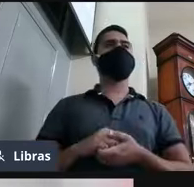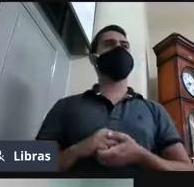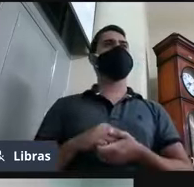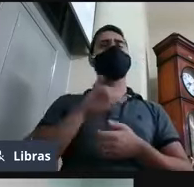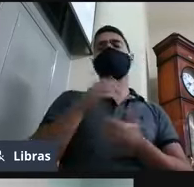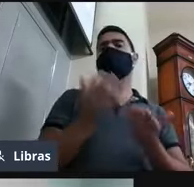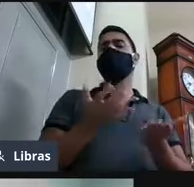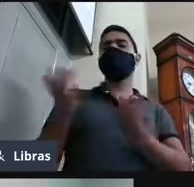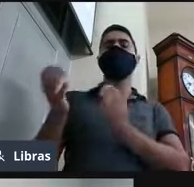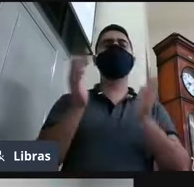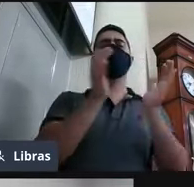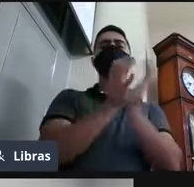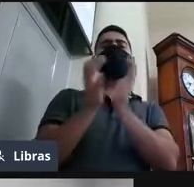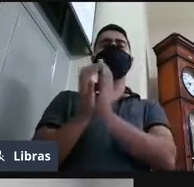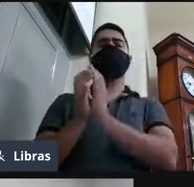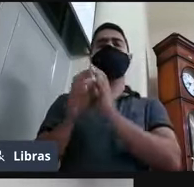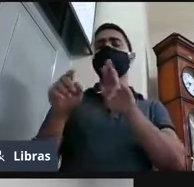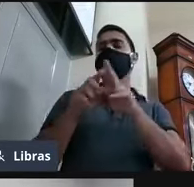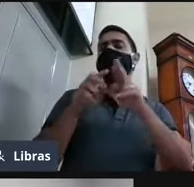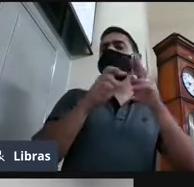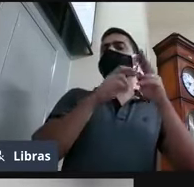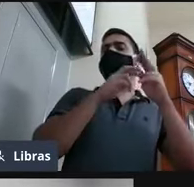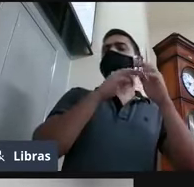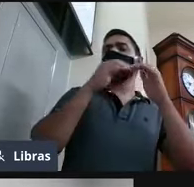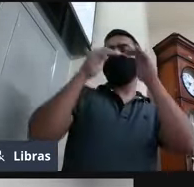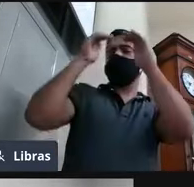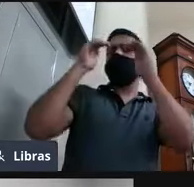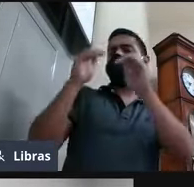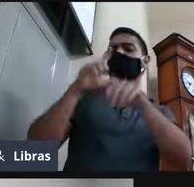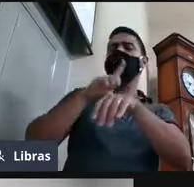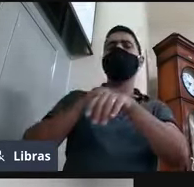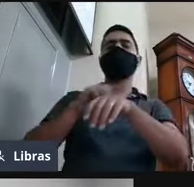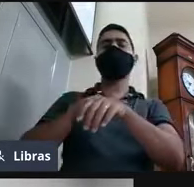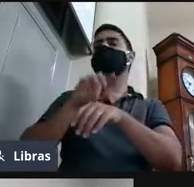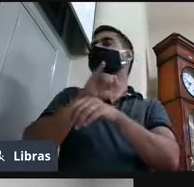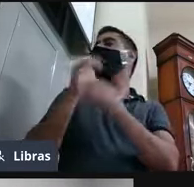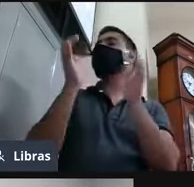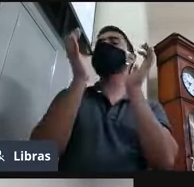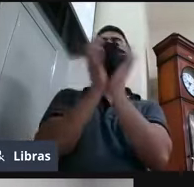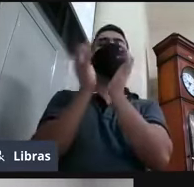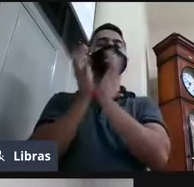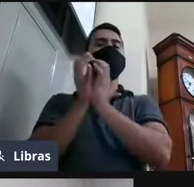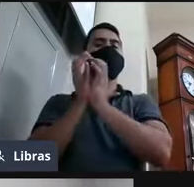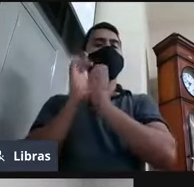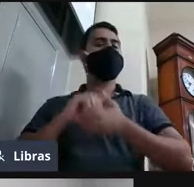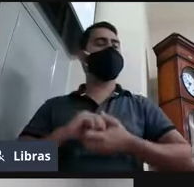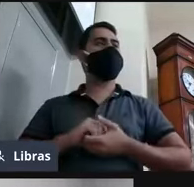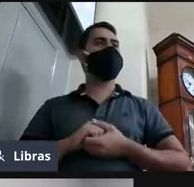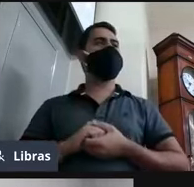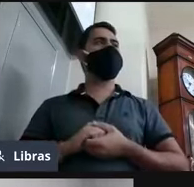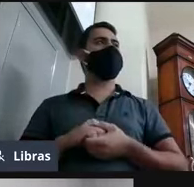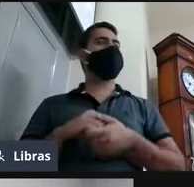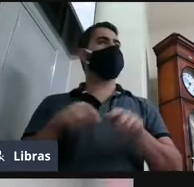encaminhado às comissões, respeitando os prazos das comissões, as comissões, inclusive do